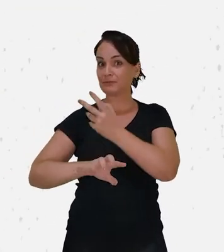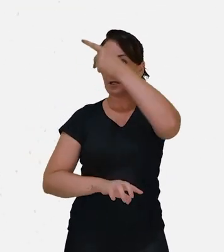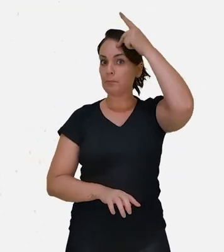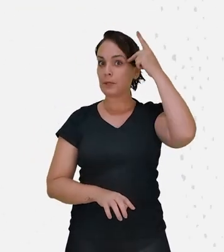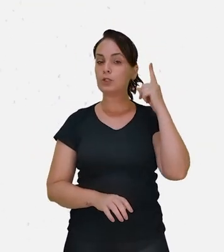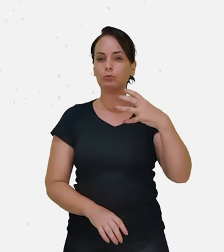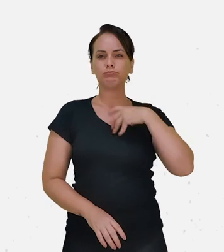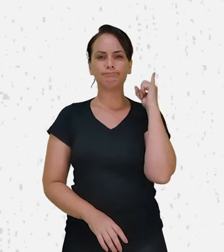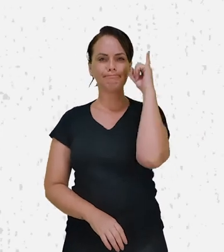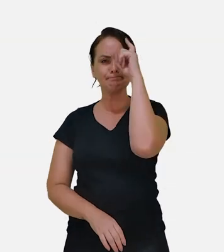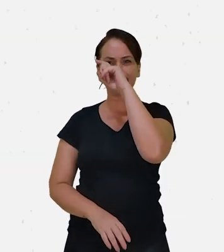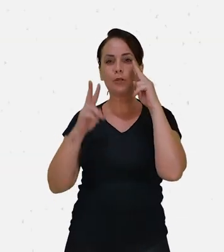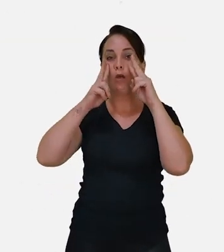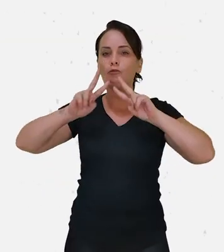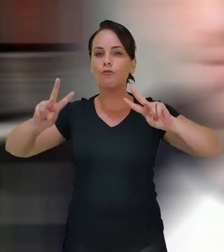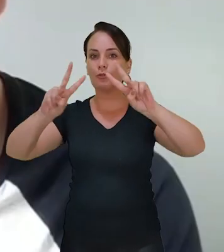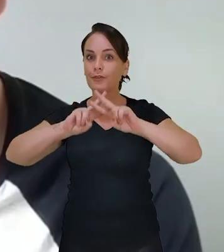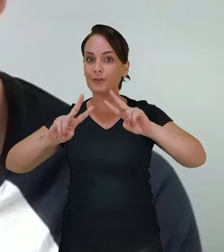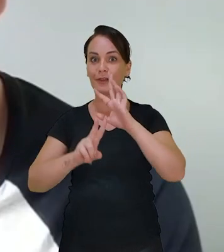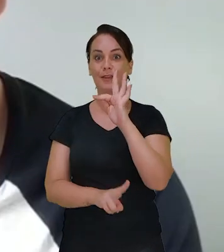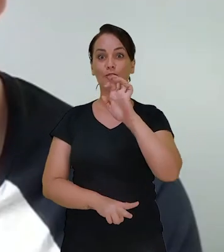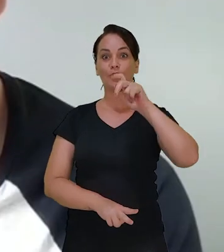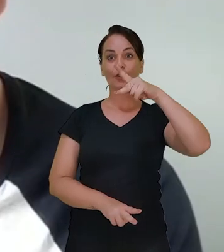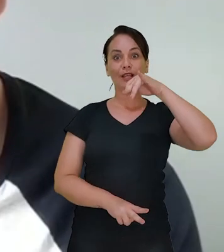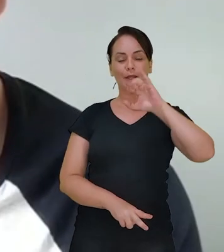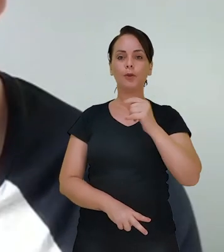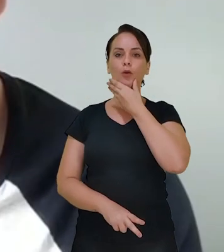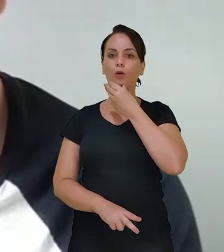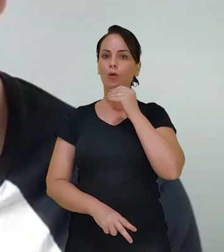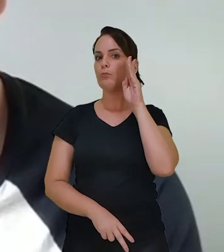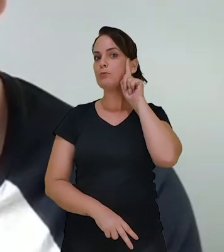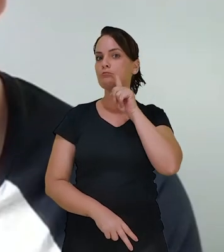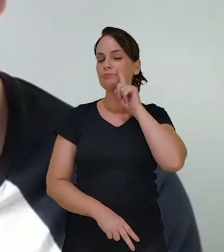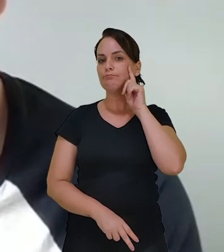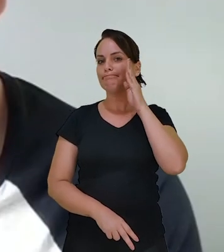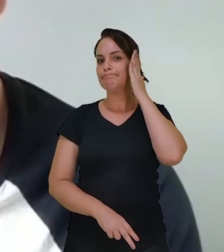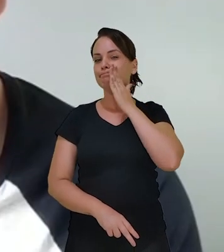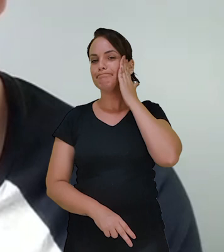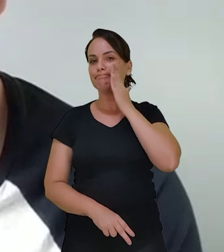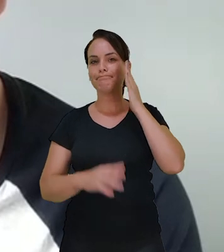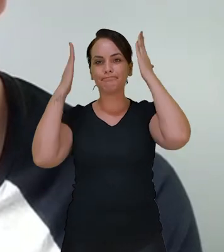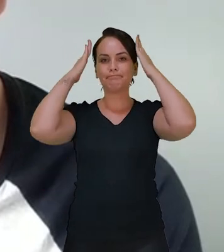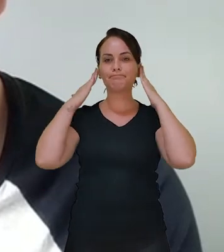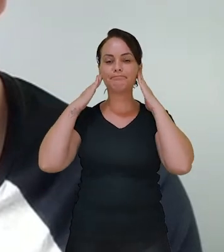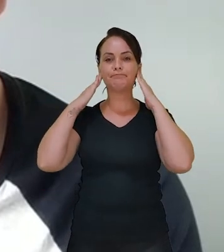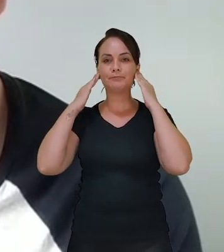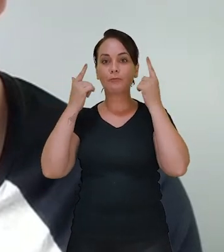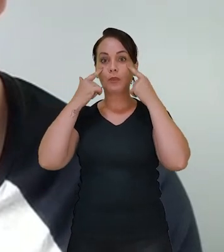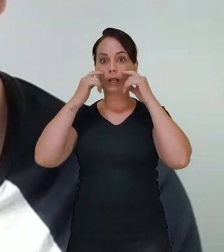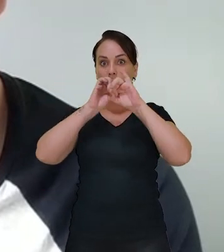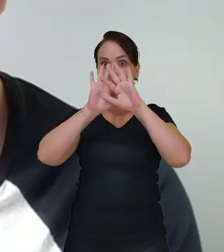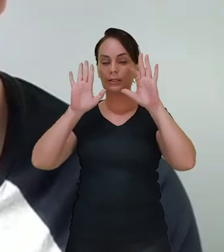com dificuldades para enxergar. O Felipe é um homem branco de olhos castanhos claros e cabelo escuro